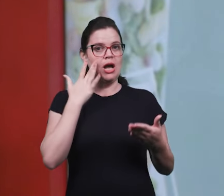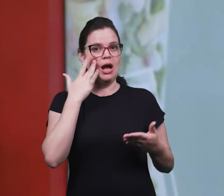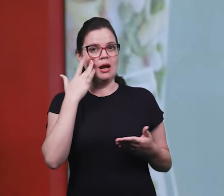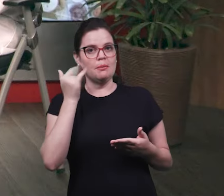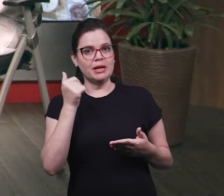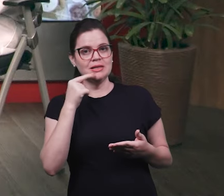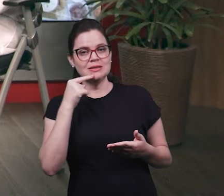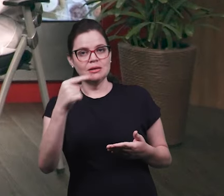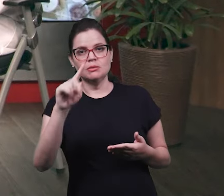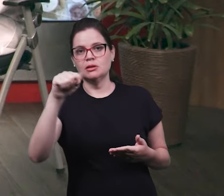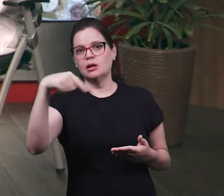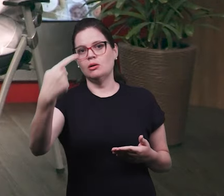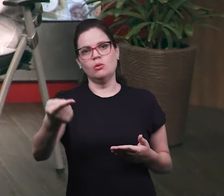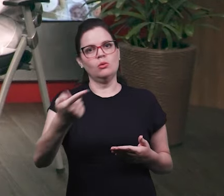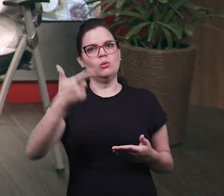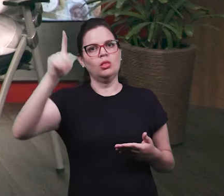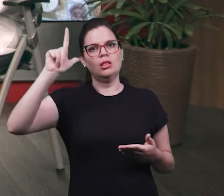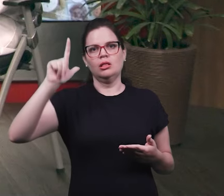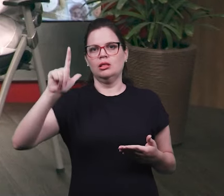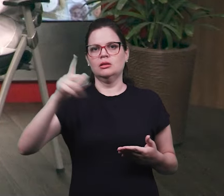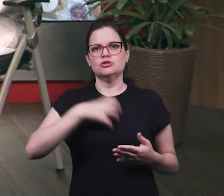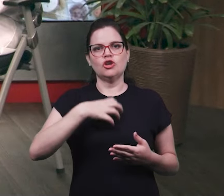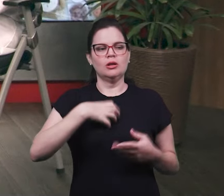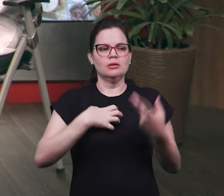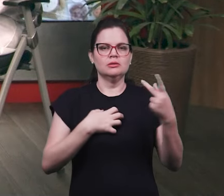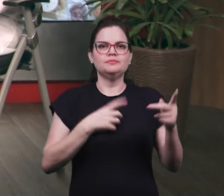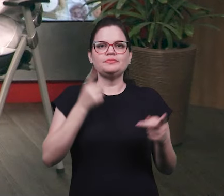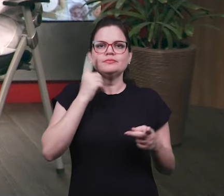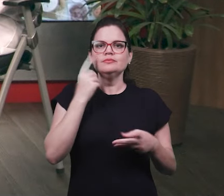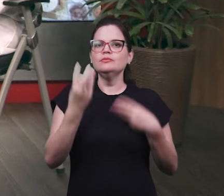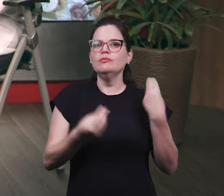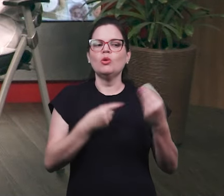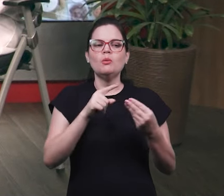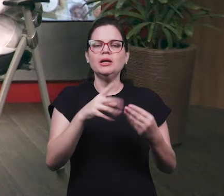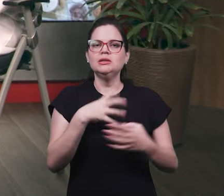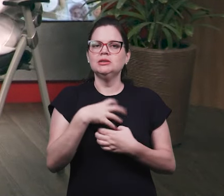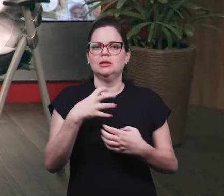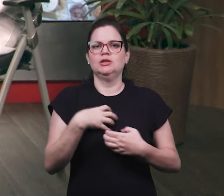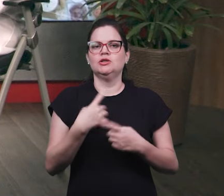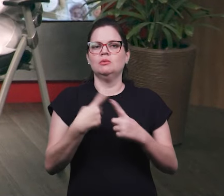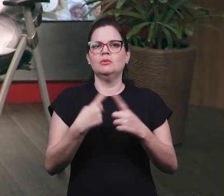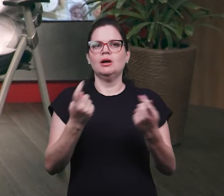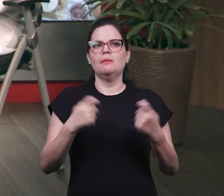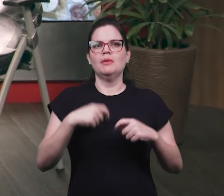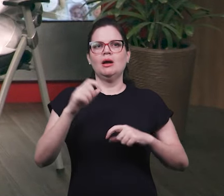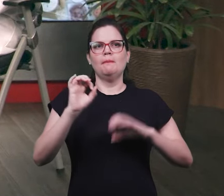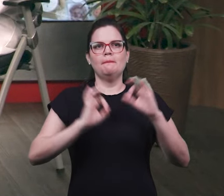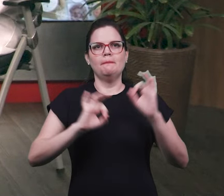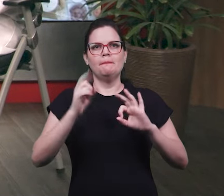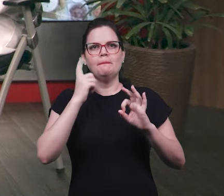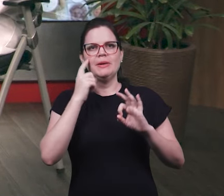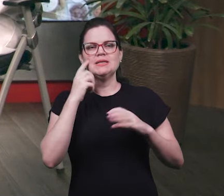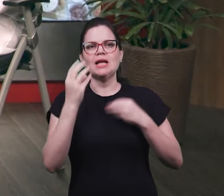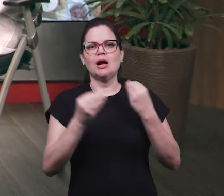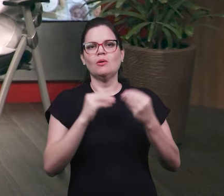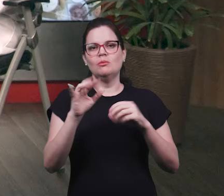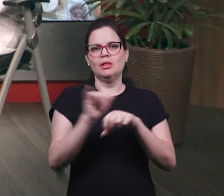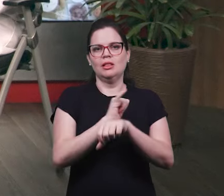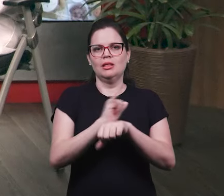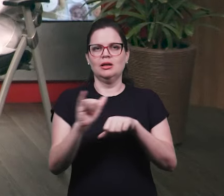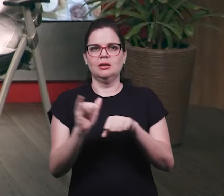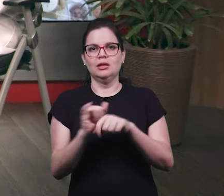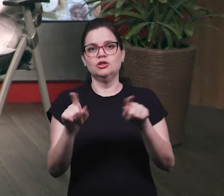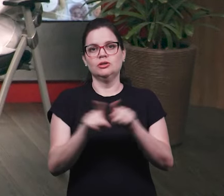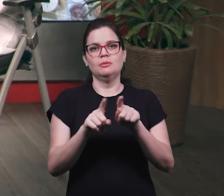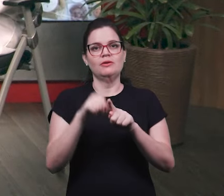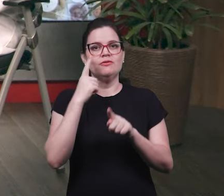outro semana que vem é outro e a gente tem que ver qual vai ser os sintomas dele para poder manejar ou intervir até com indicação de uma